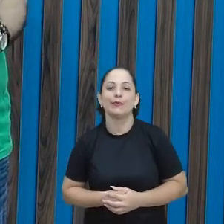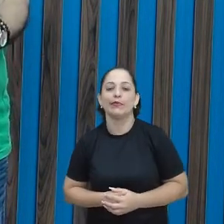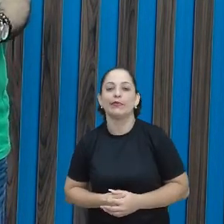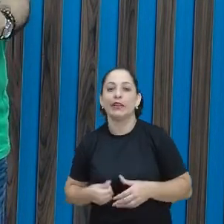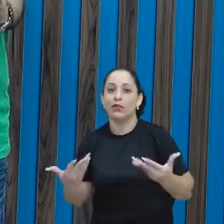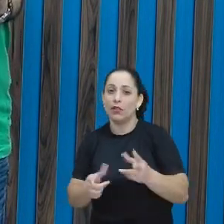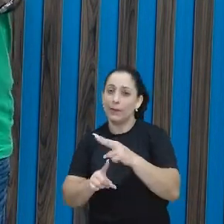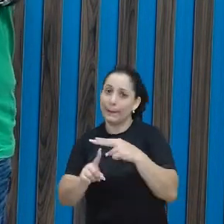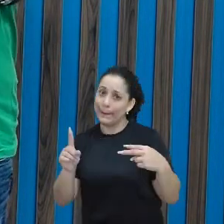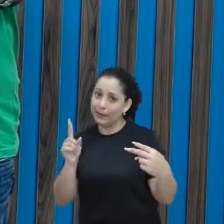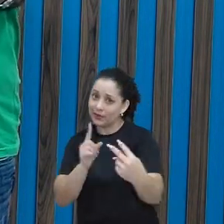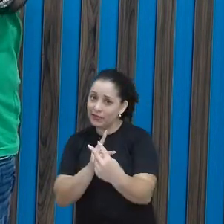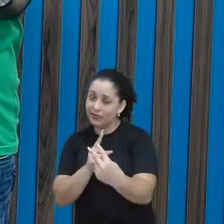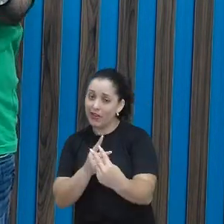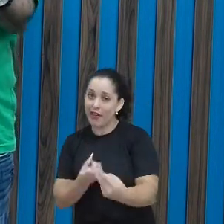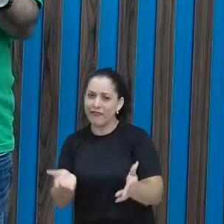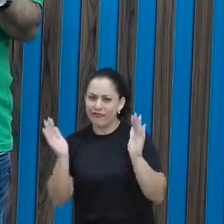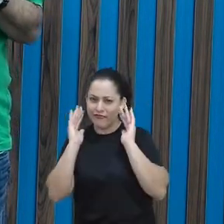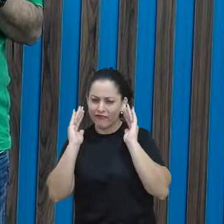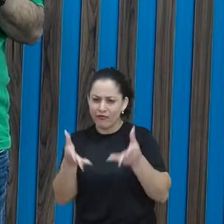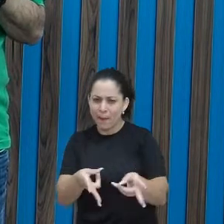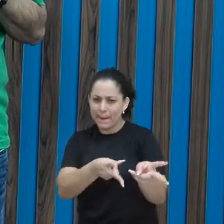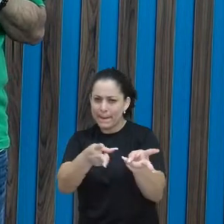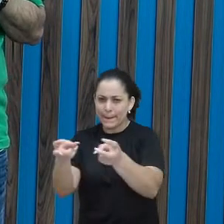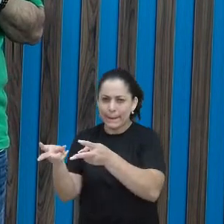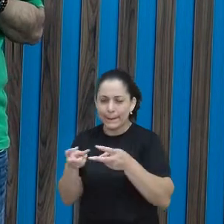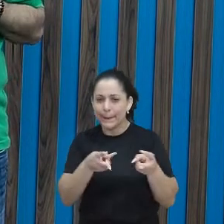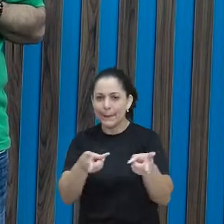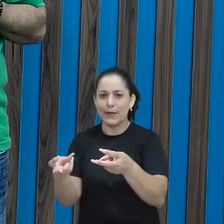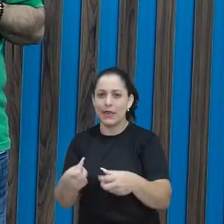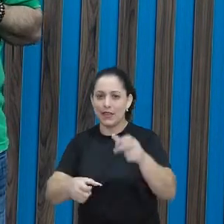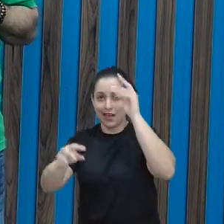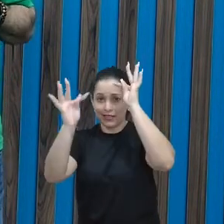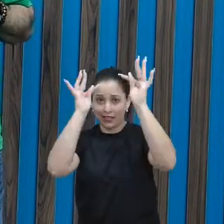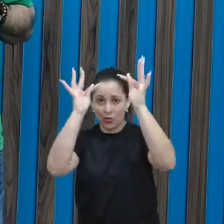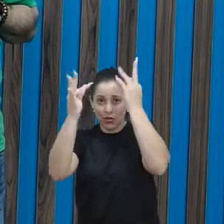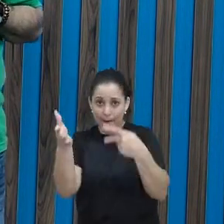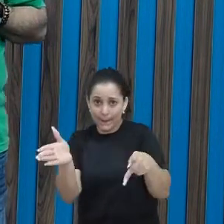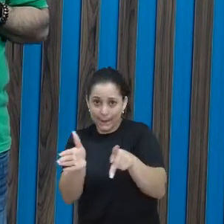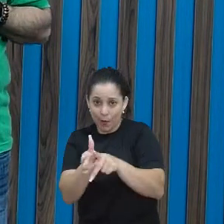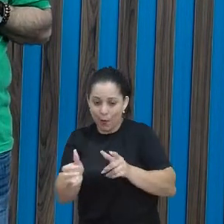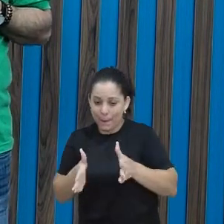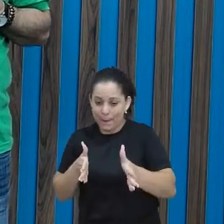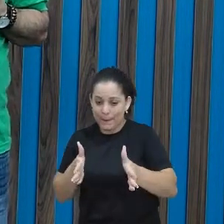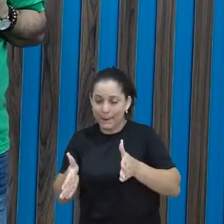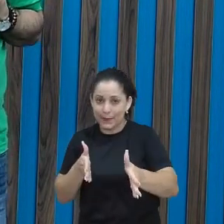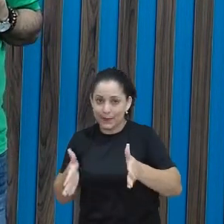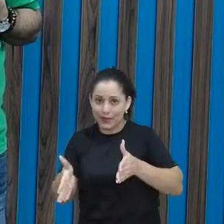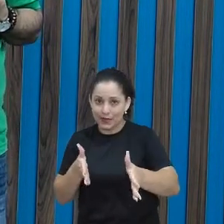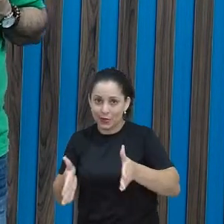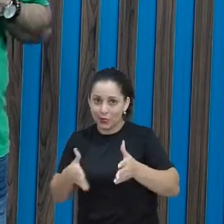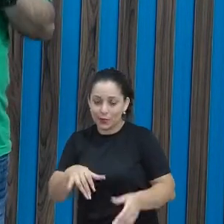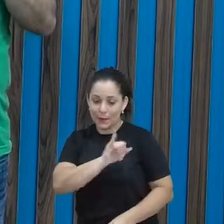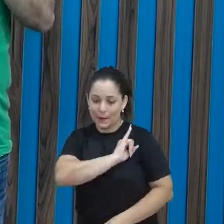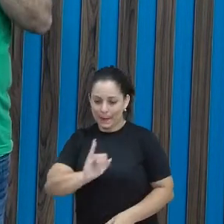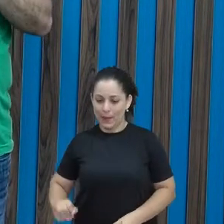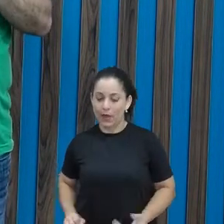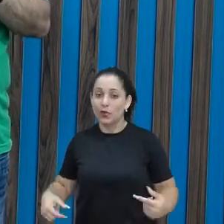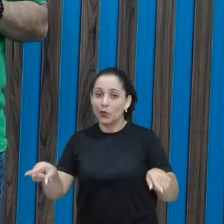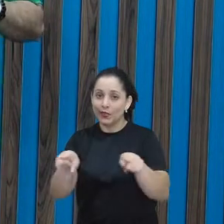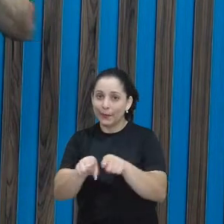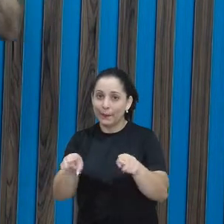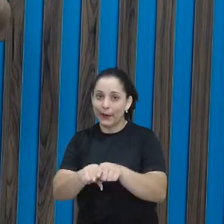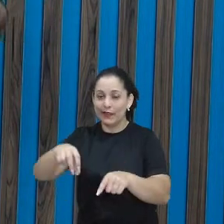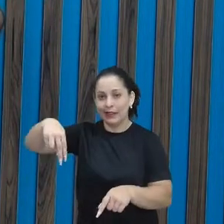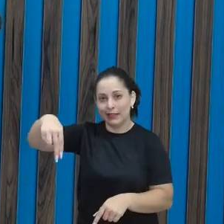nessa perspectiva, essa teoria foi incorporada pelos imperialistas, pelos neocolonialistas, de forma